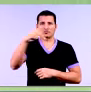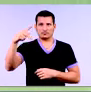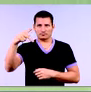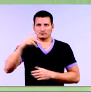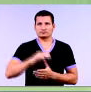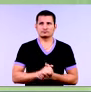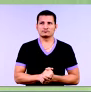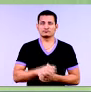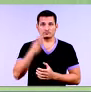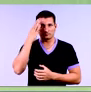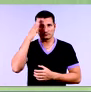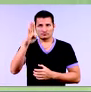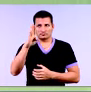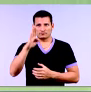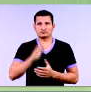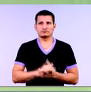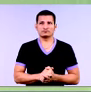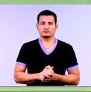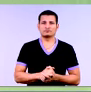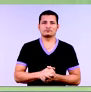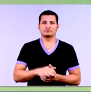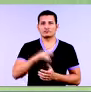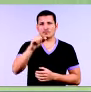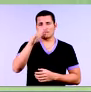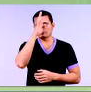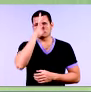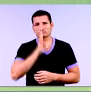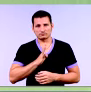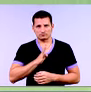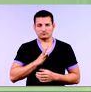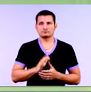e principalmente, ela é gratuita.